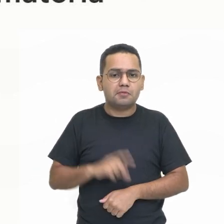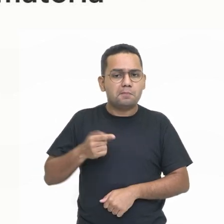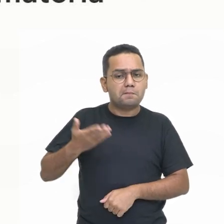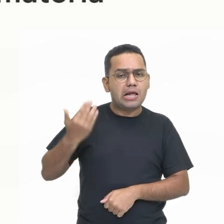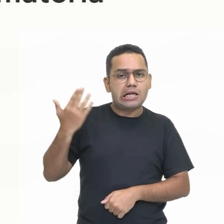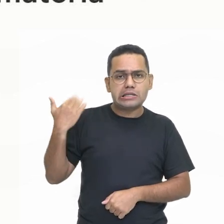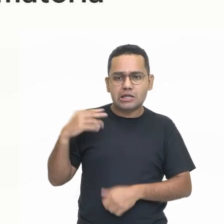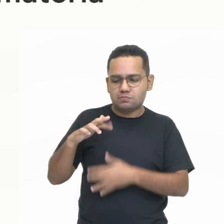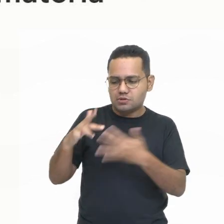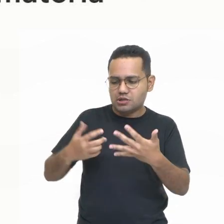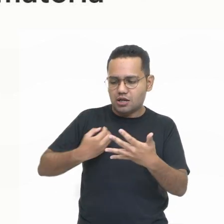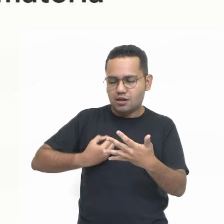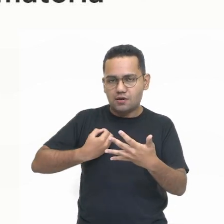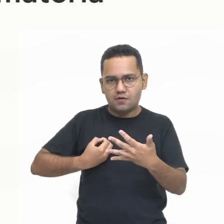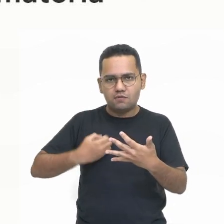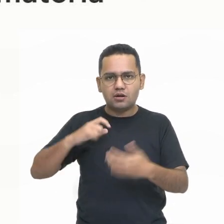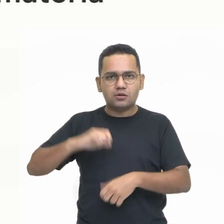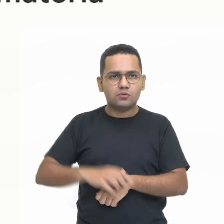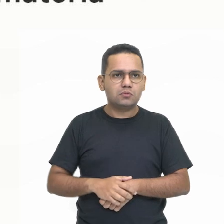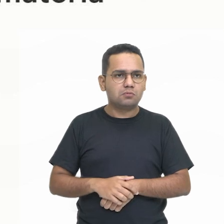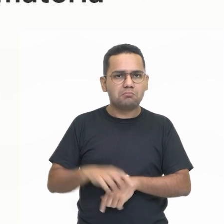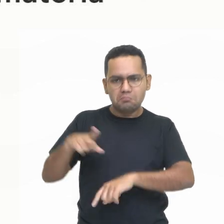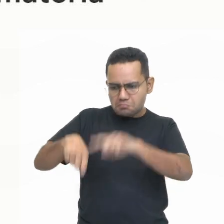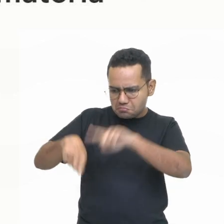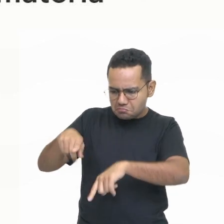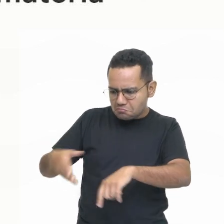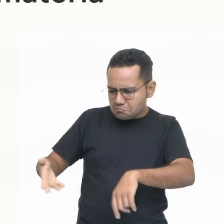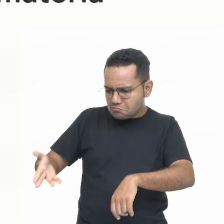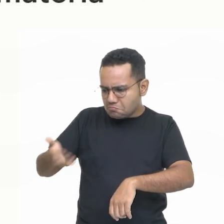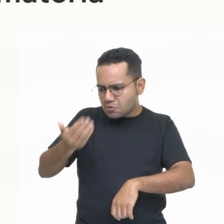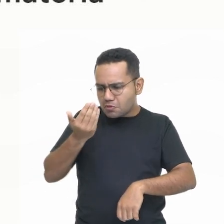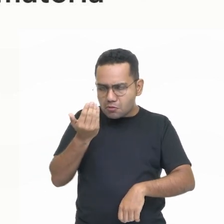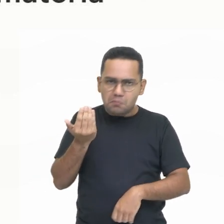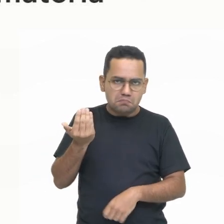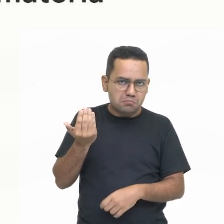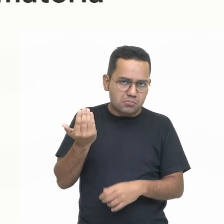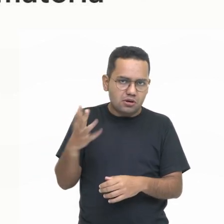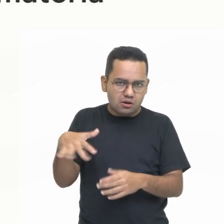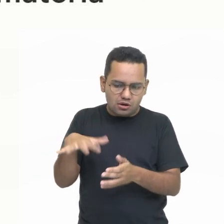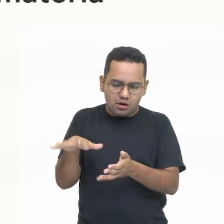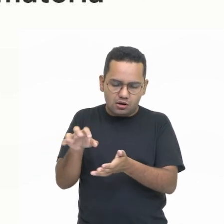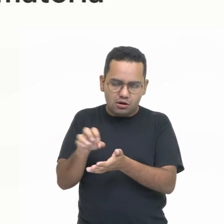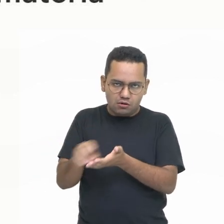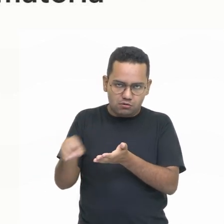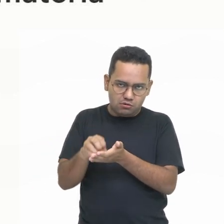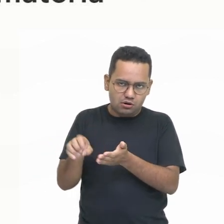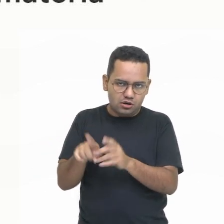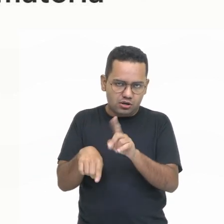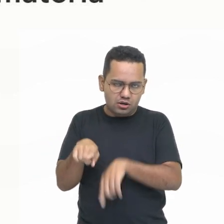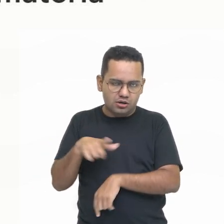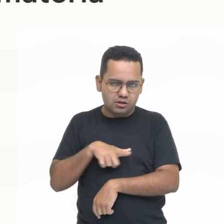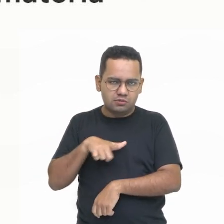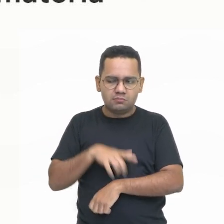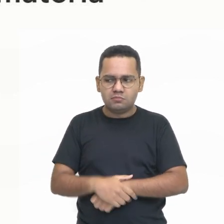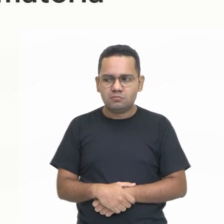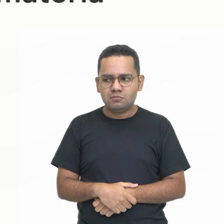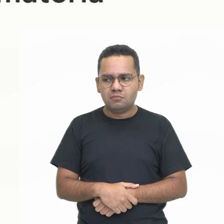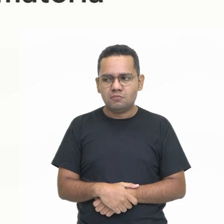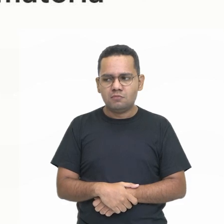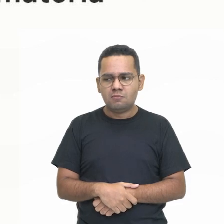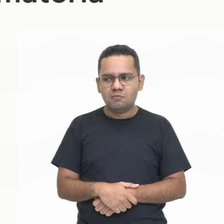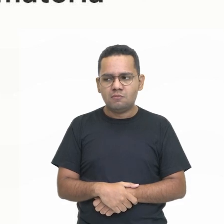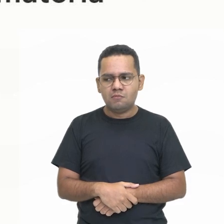se alimentassem de matéria orgânica disponível no meio, que é o que dizia a hipótese, que é o que diz